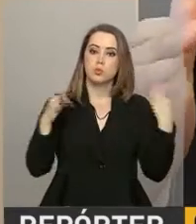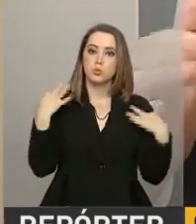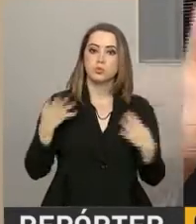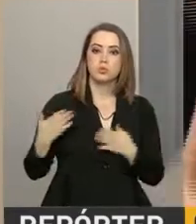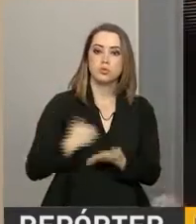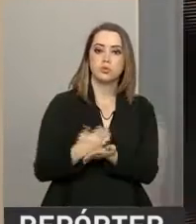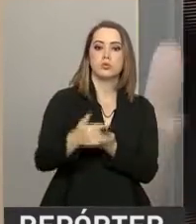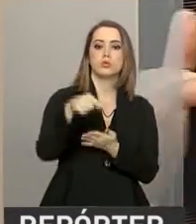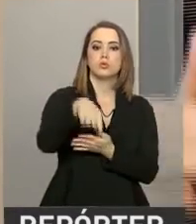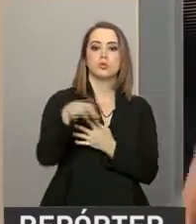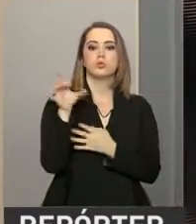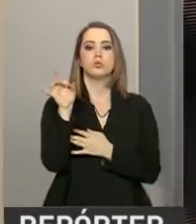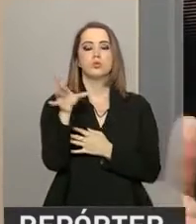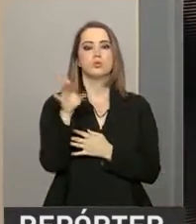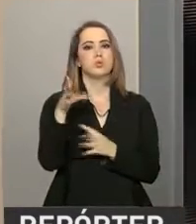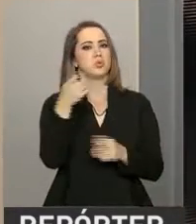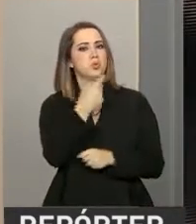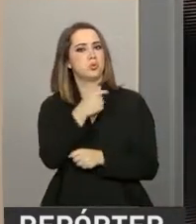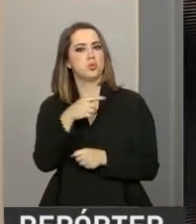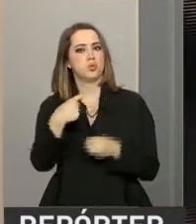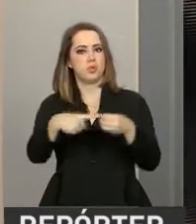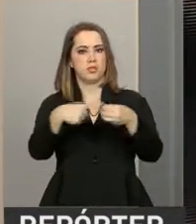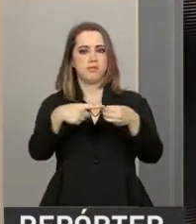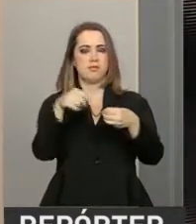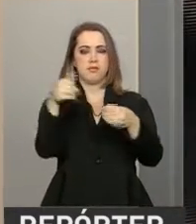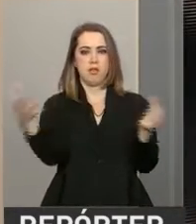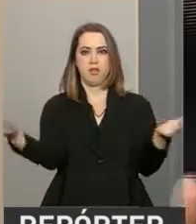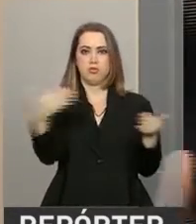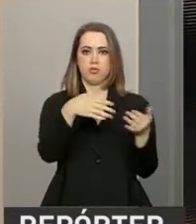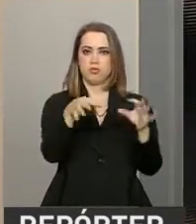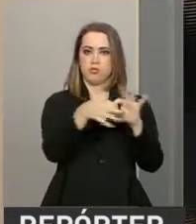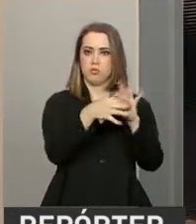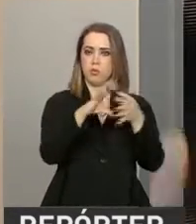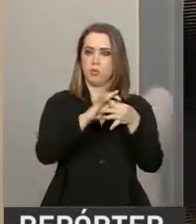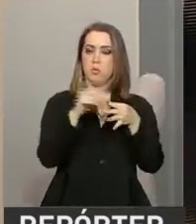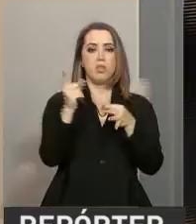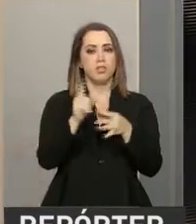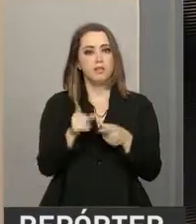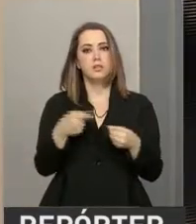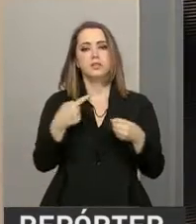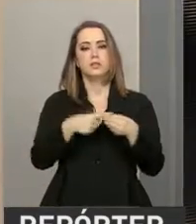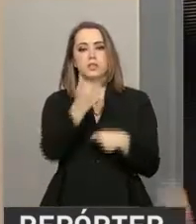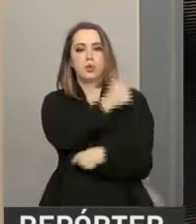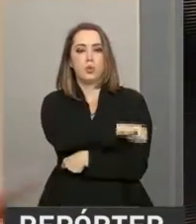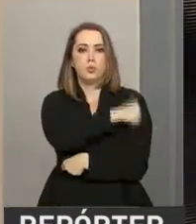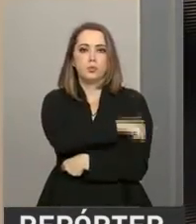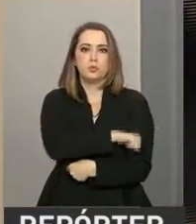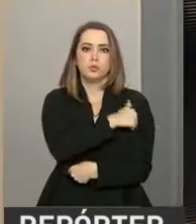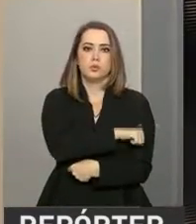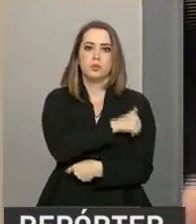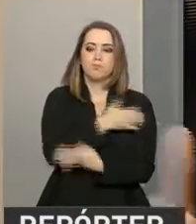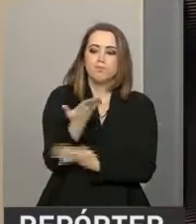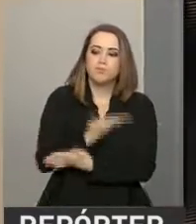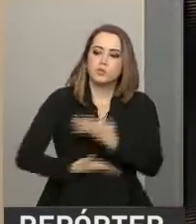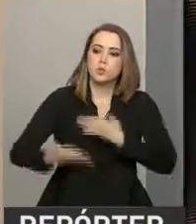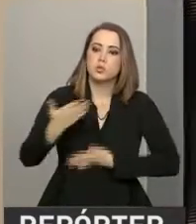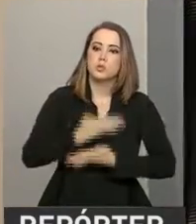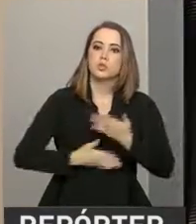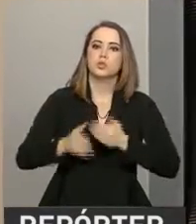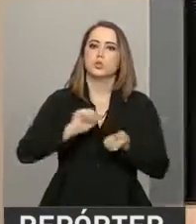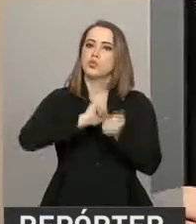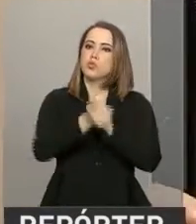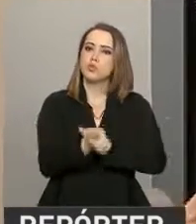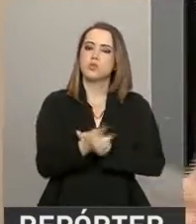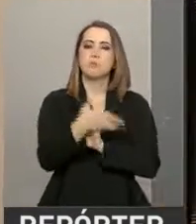o estado, a cidade que recebeu as Olimpíadas, mas que o Rio de negócios, o Rio do esporte, o Rio da